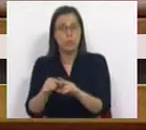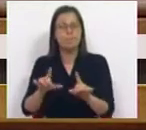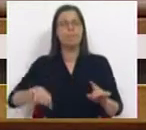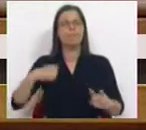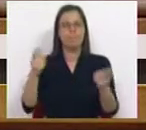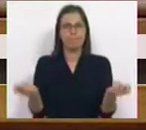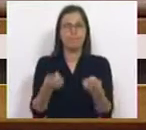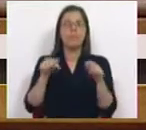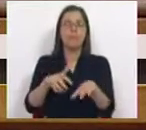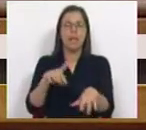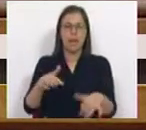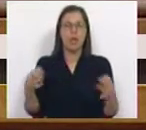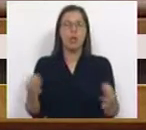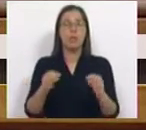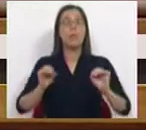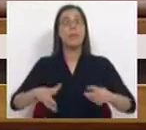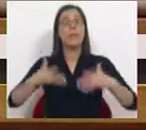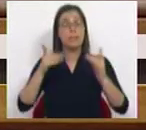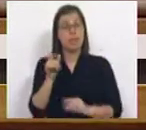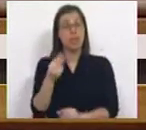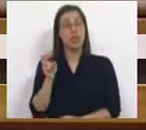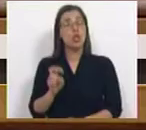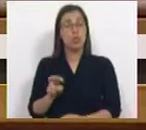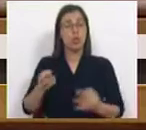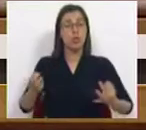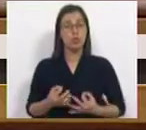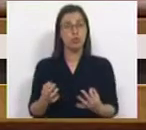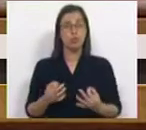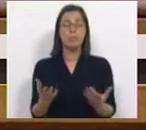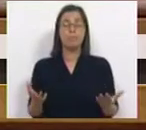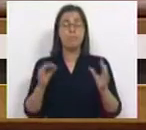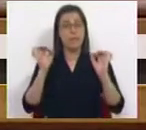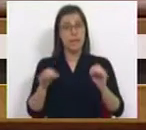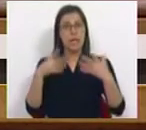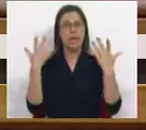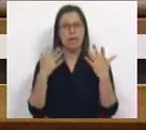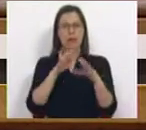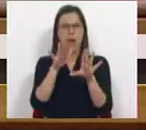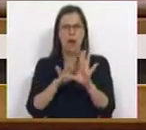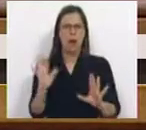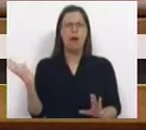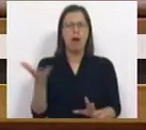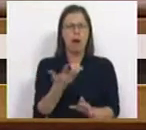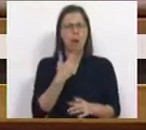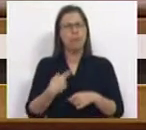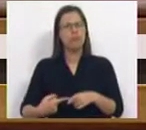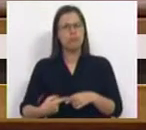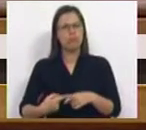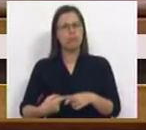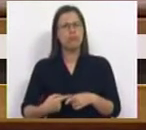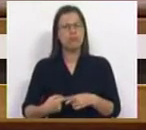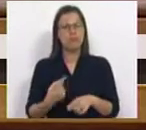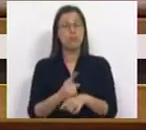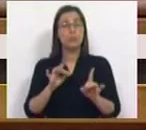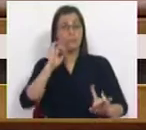os Verdes promoveram nesta Assembleia no início do mês de junho. Tratou-se de uma iniciativa muito participada e muito interessante,